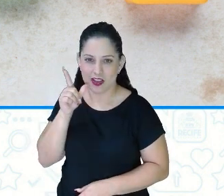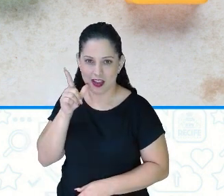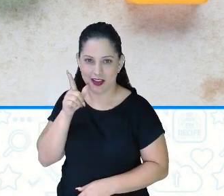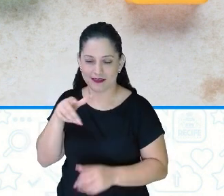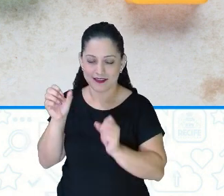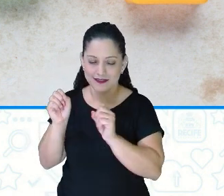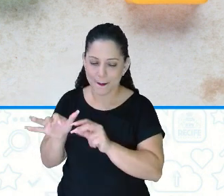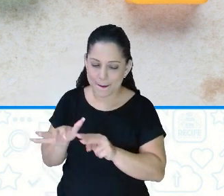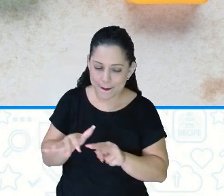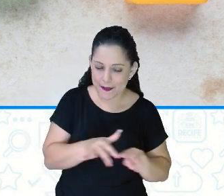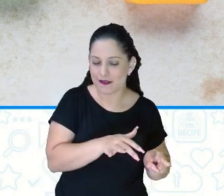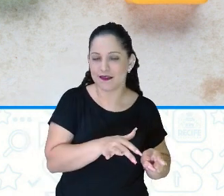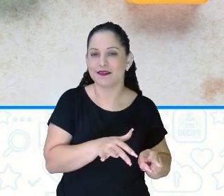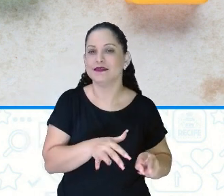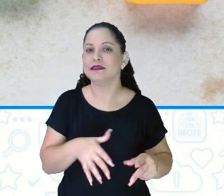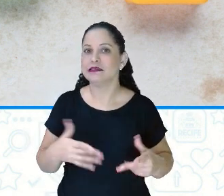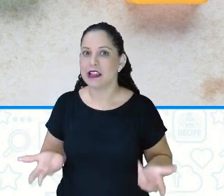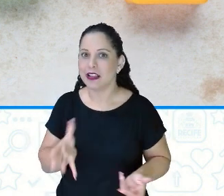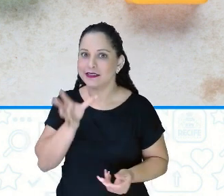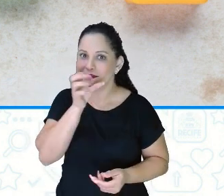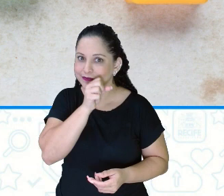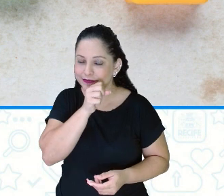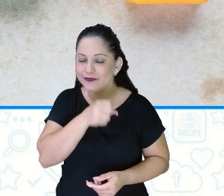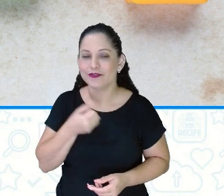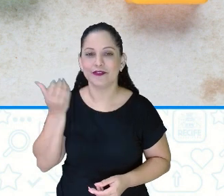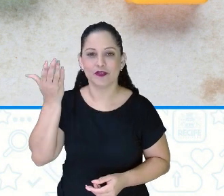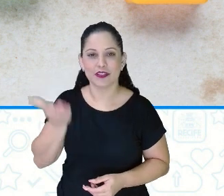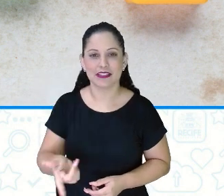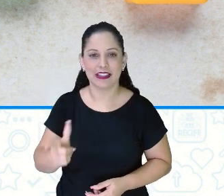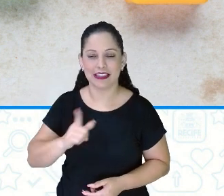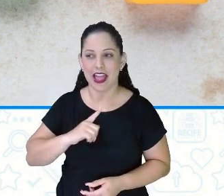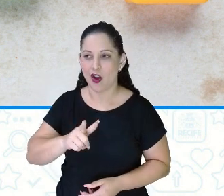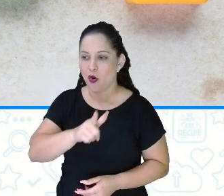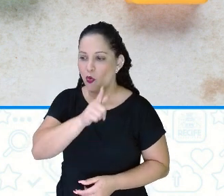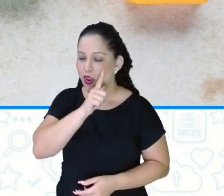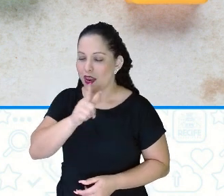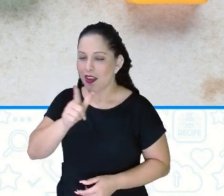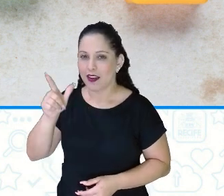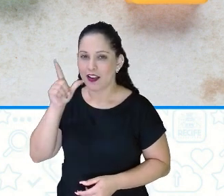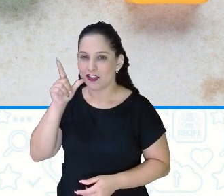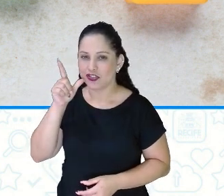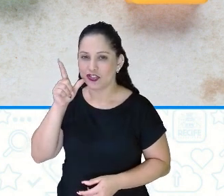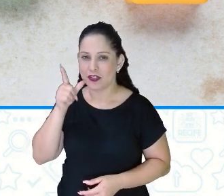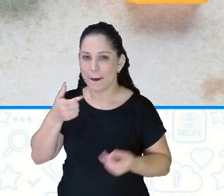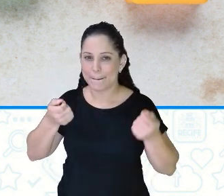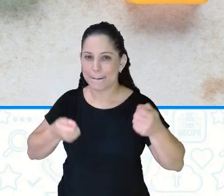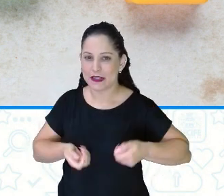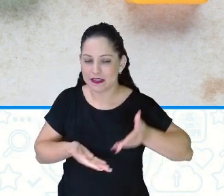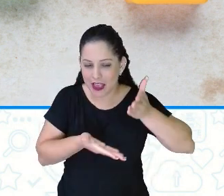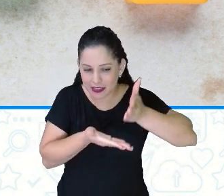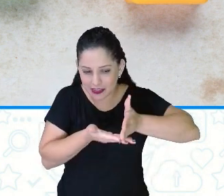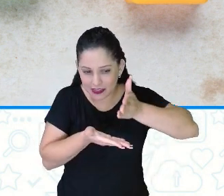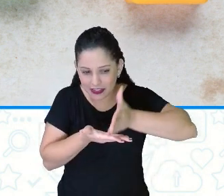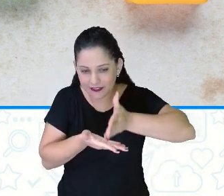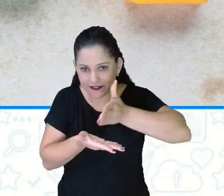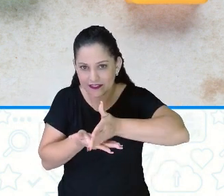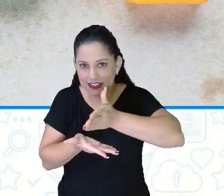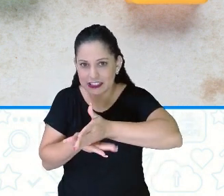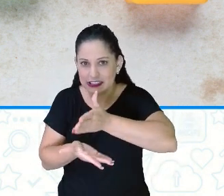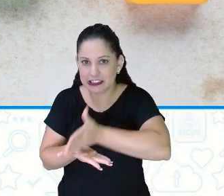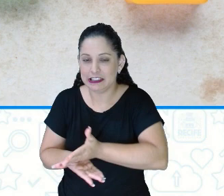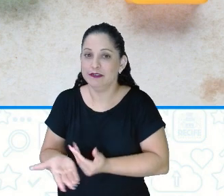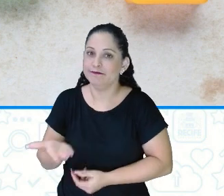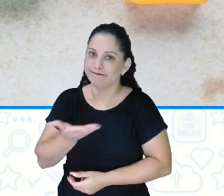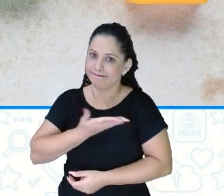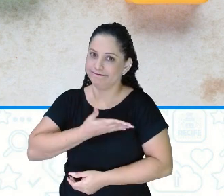semana. Quando você está com aquele lanche e precisa dividir com os seus colegas, você